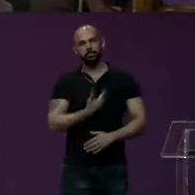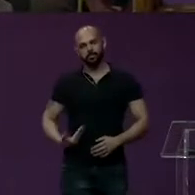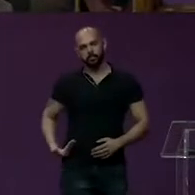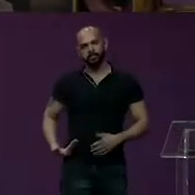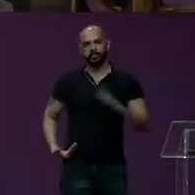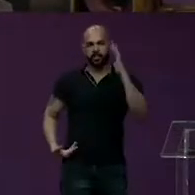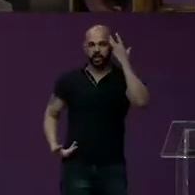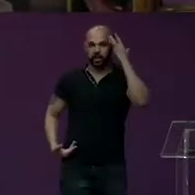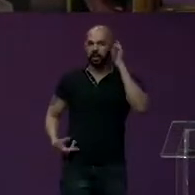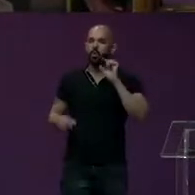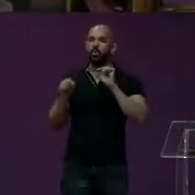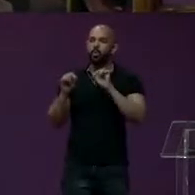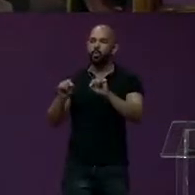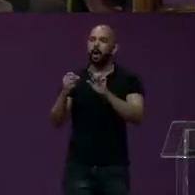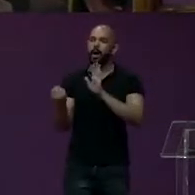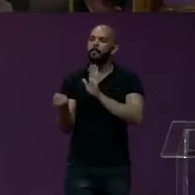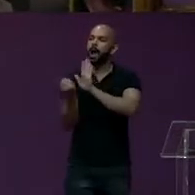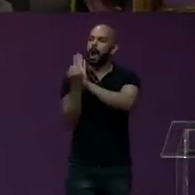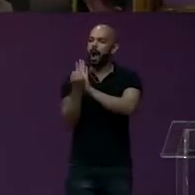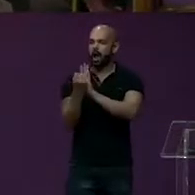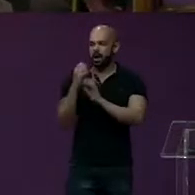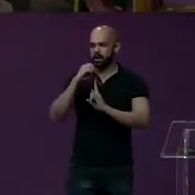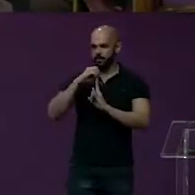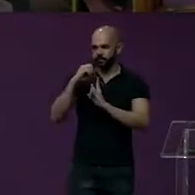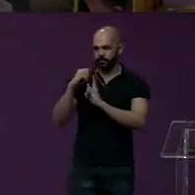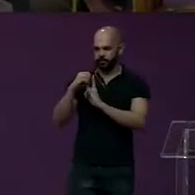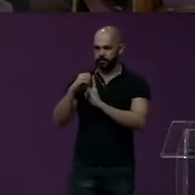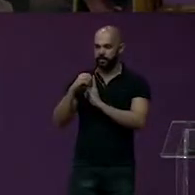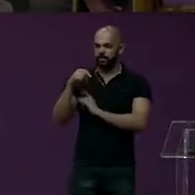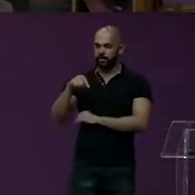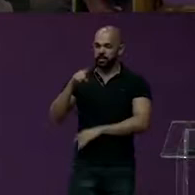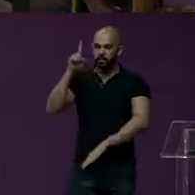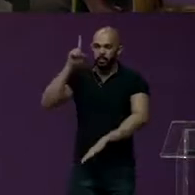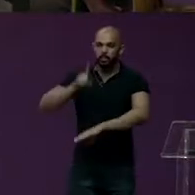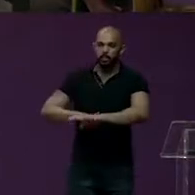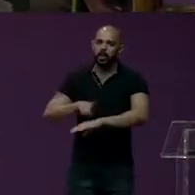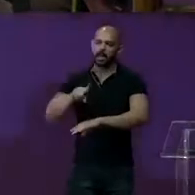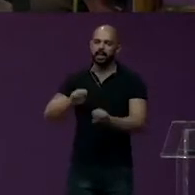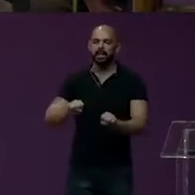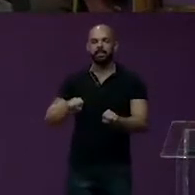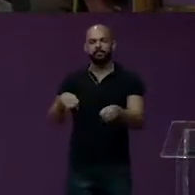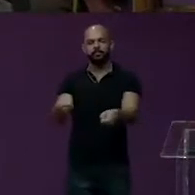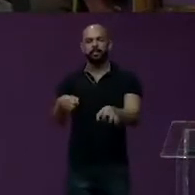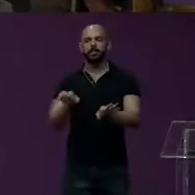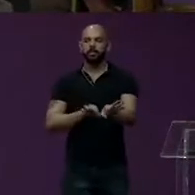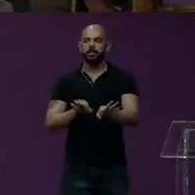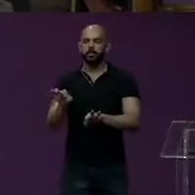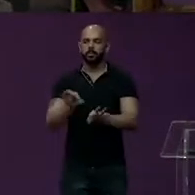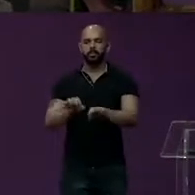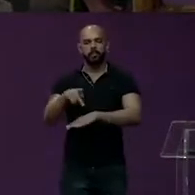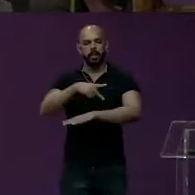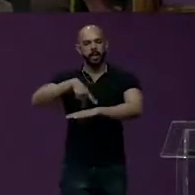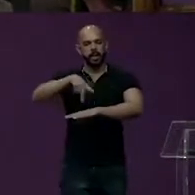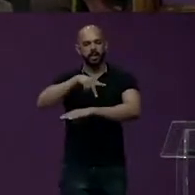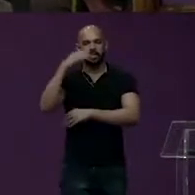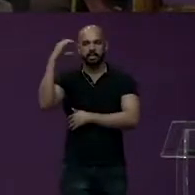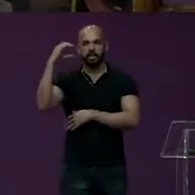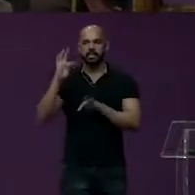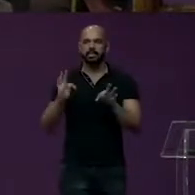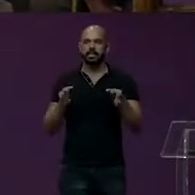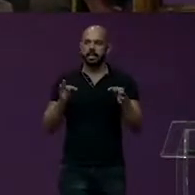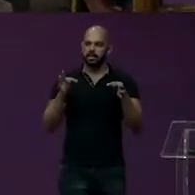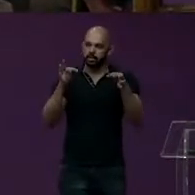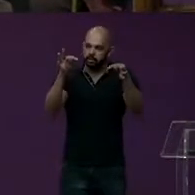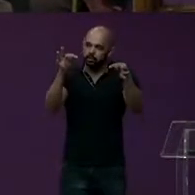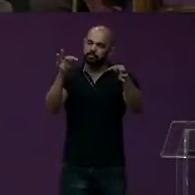que o que é a marca da Fiocruz nesse momento é defender um projeto de país em que a ciência e a